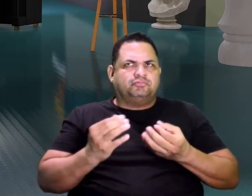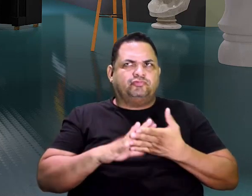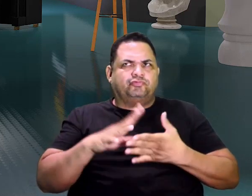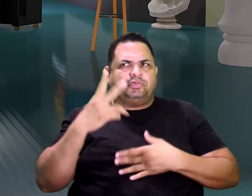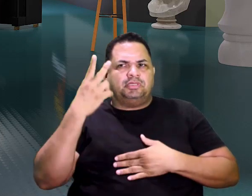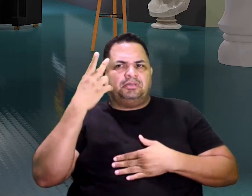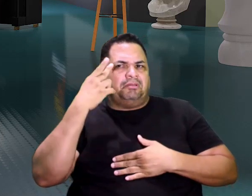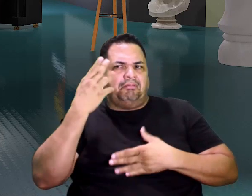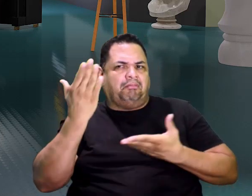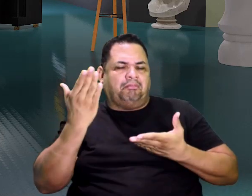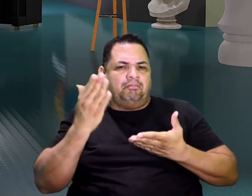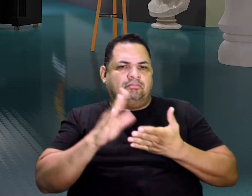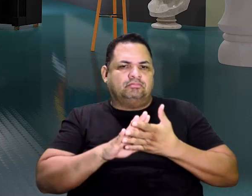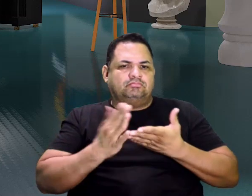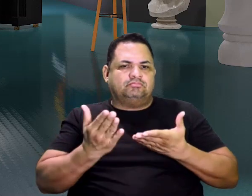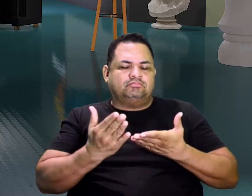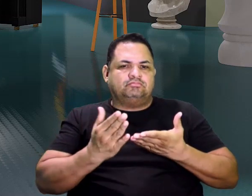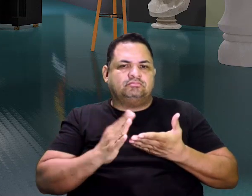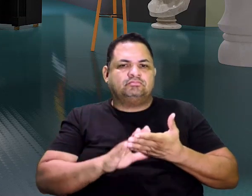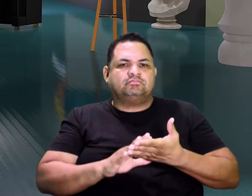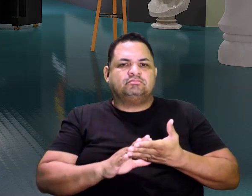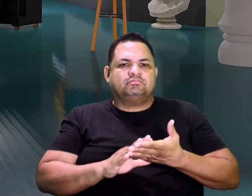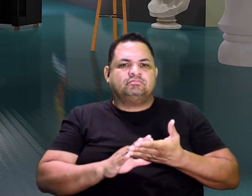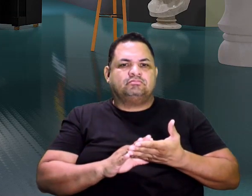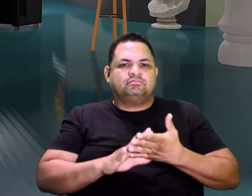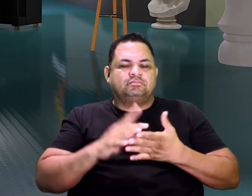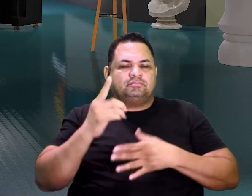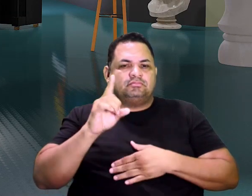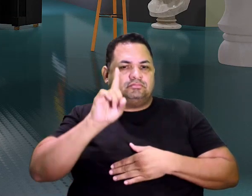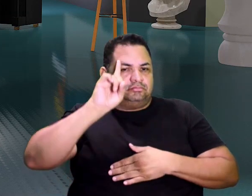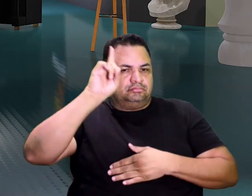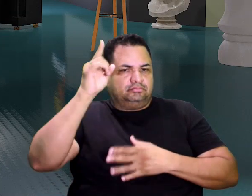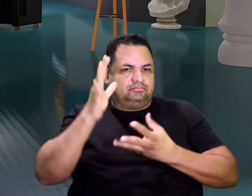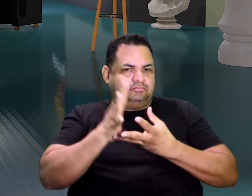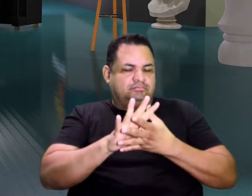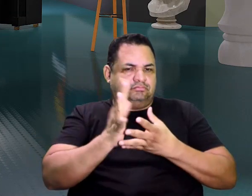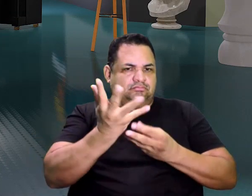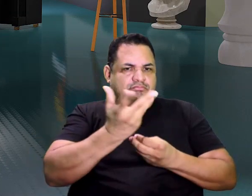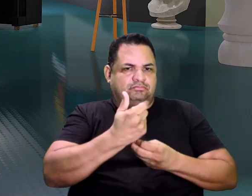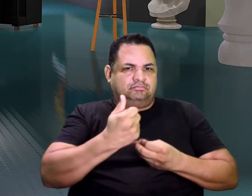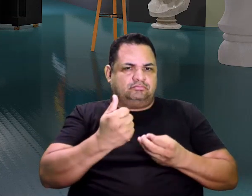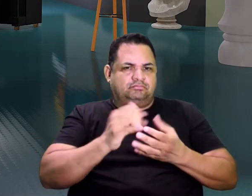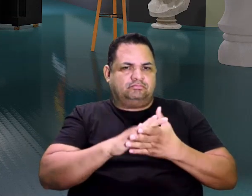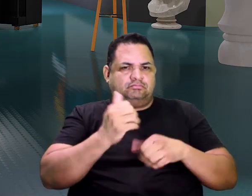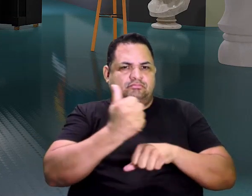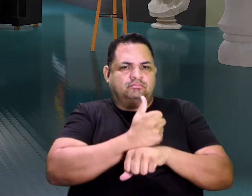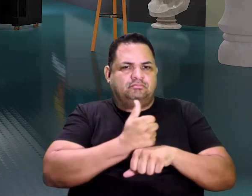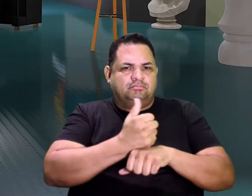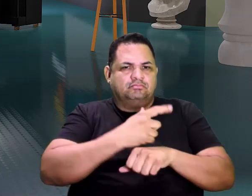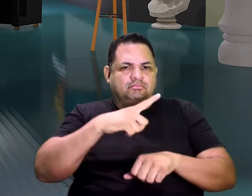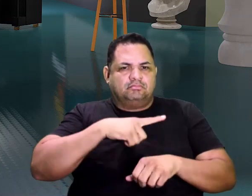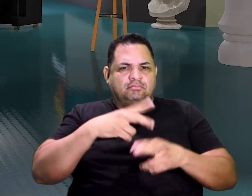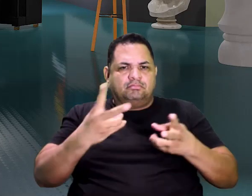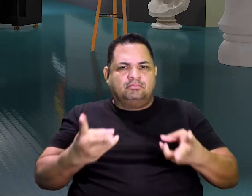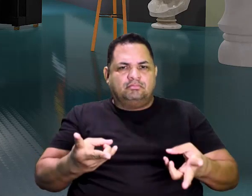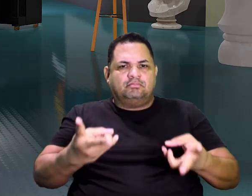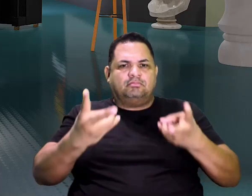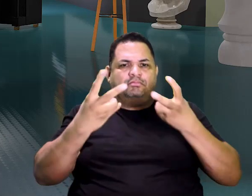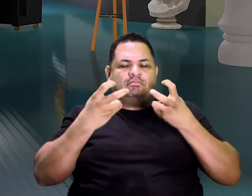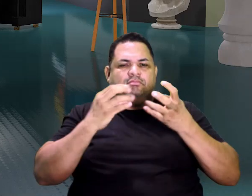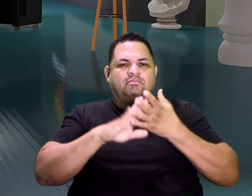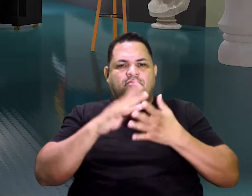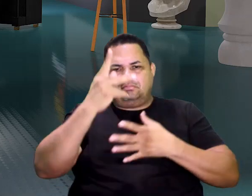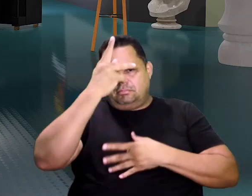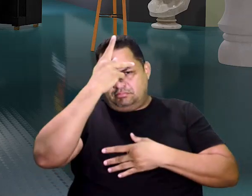comum, não fica banal, você se destaca um pouquinho, né? Essa é a ideia do artista. O artista é uma pessoa que tem uma percepção diferente, né?